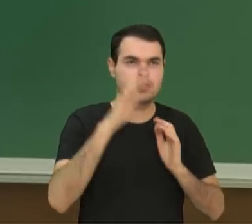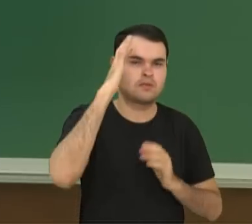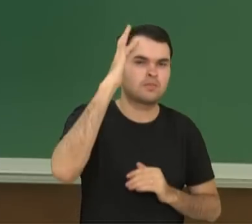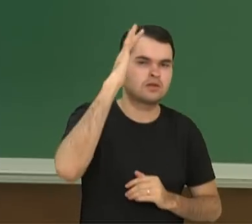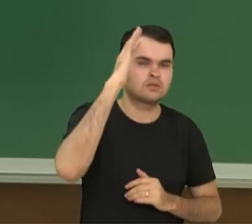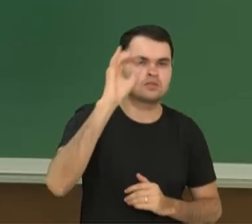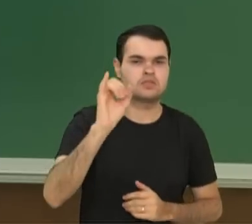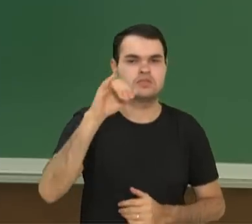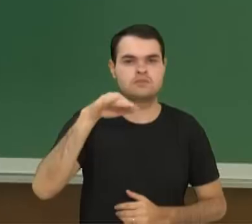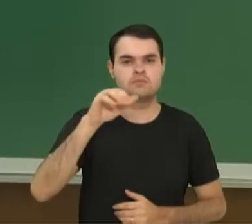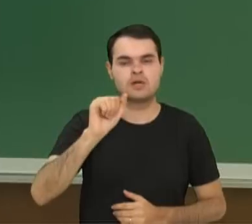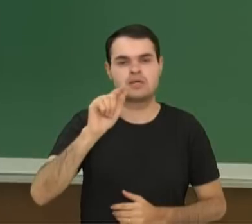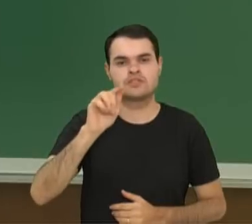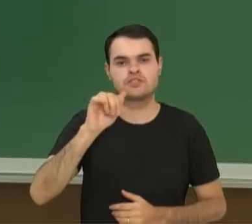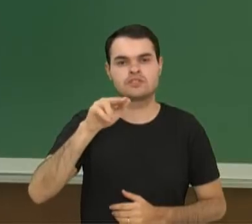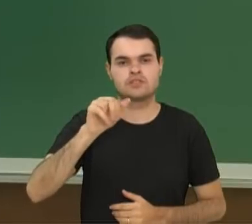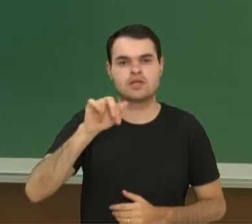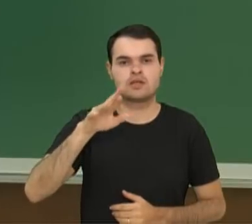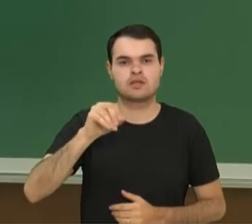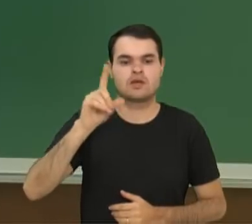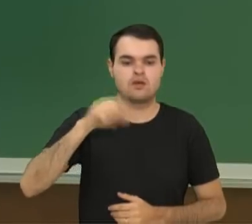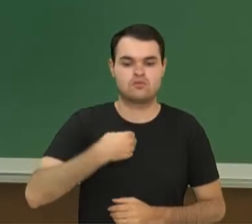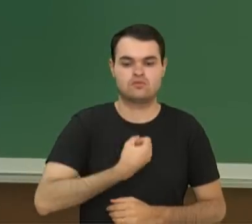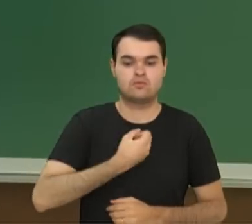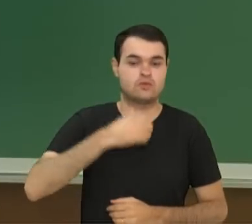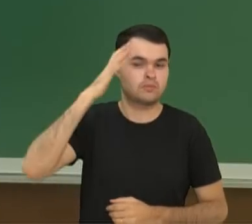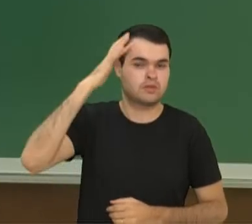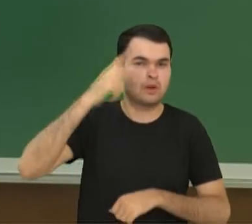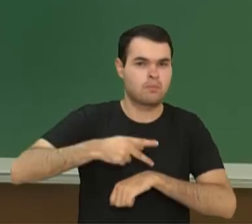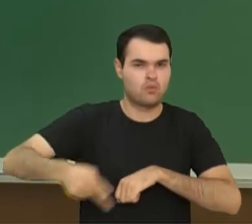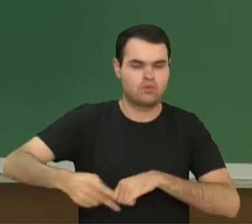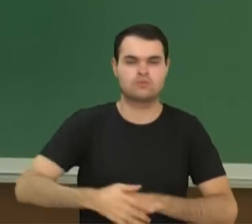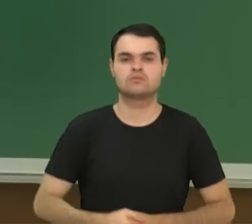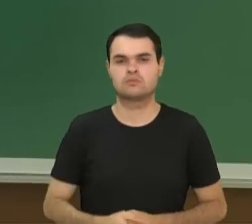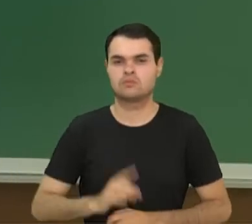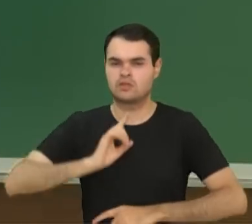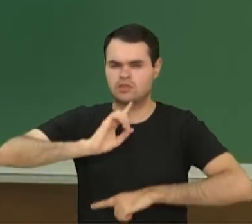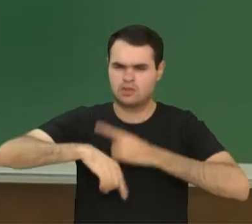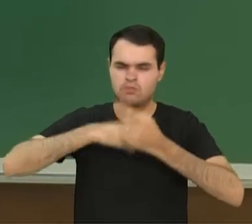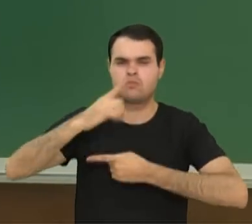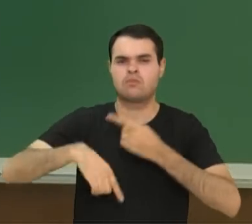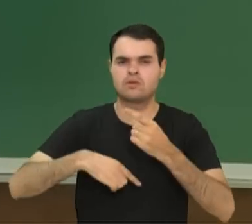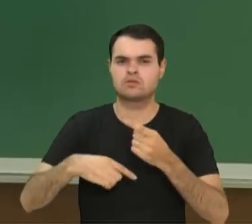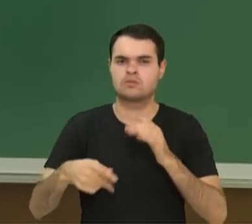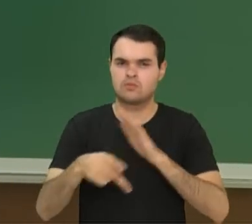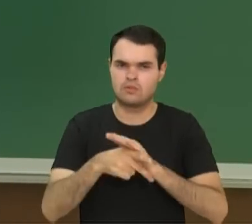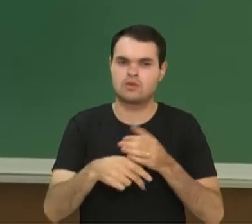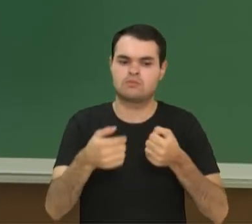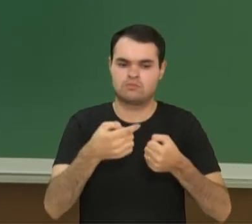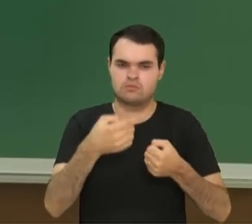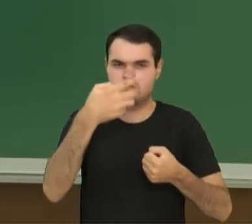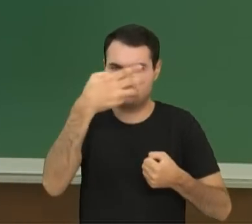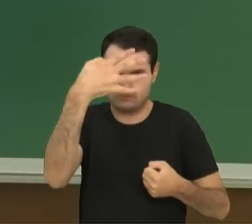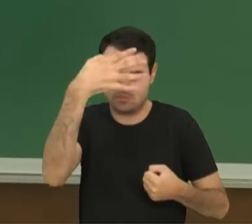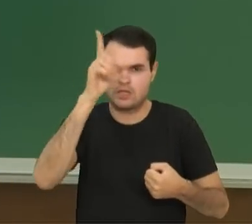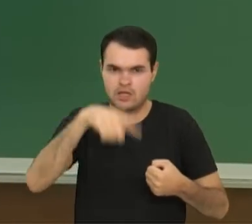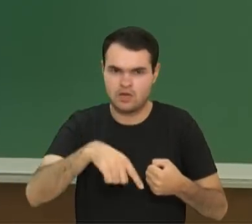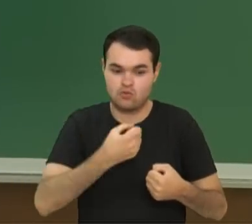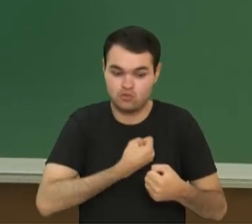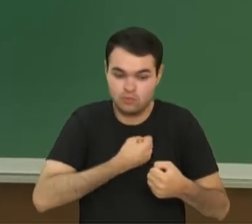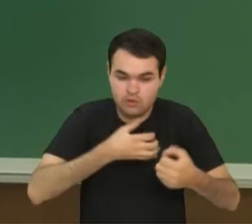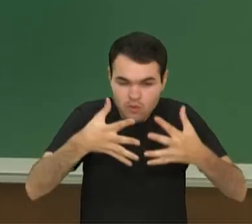Ou seja, a gente só vai ter o número imaginário puro. Depois a gente vai trabalhar com a potência também, com o